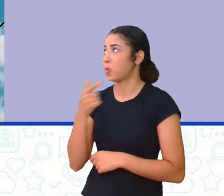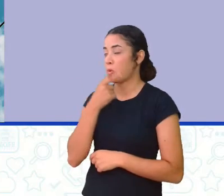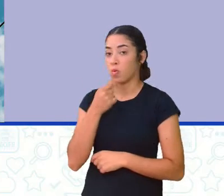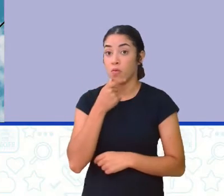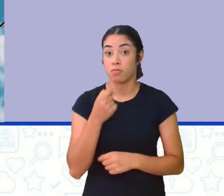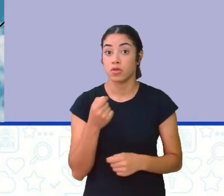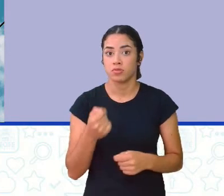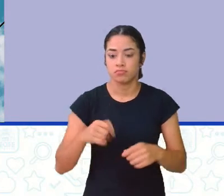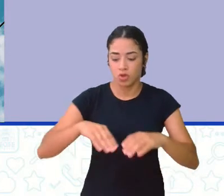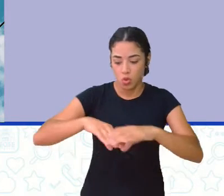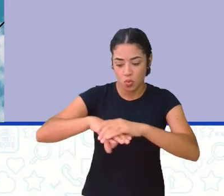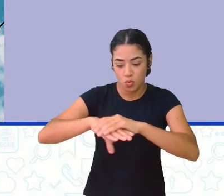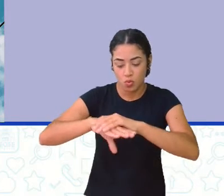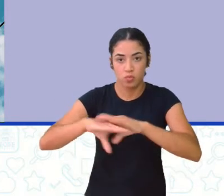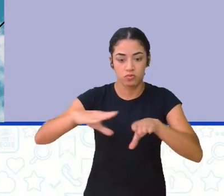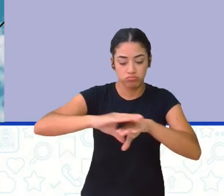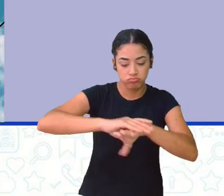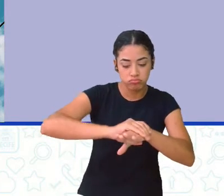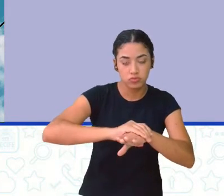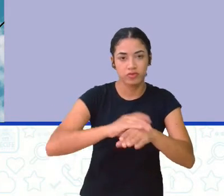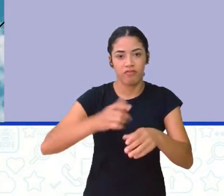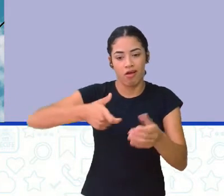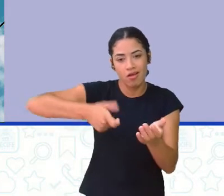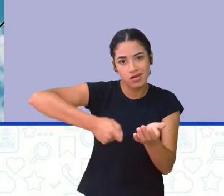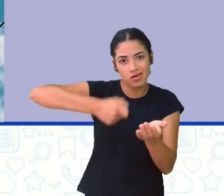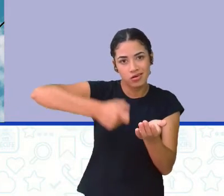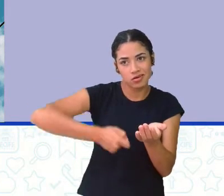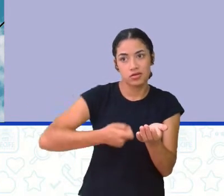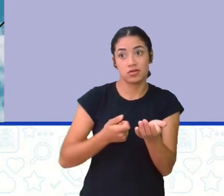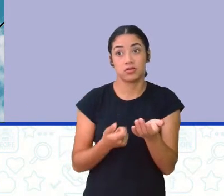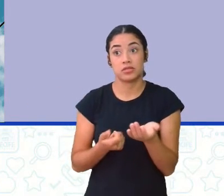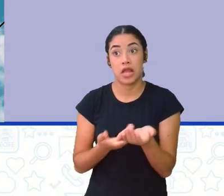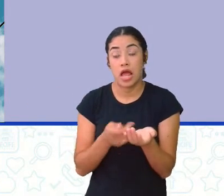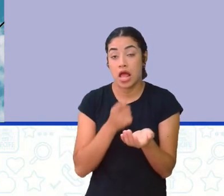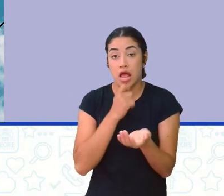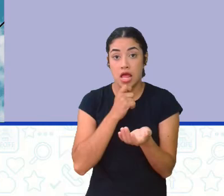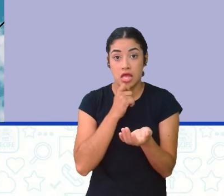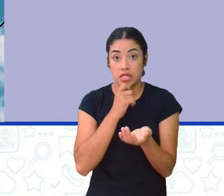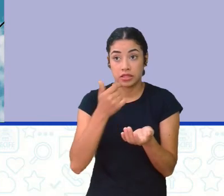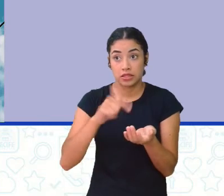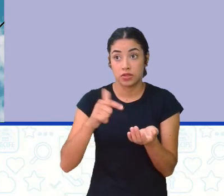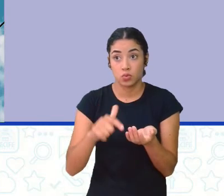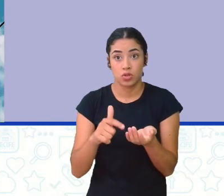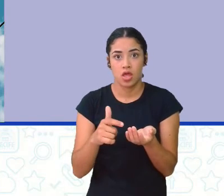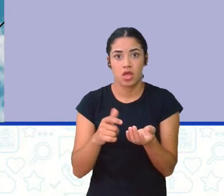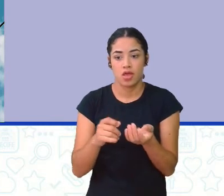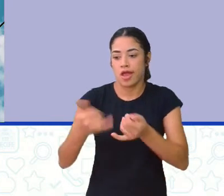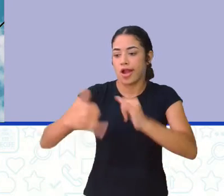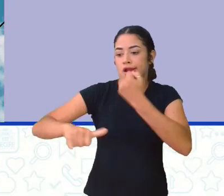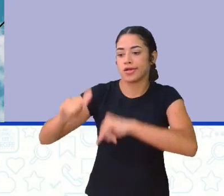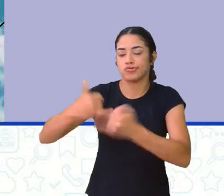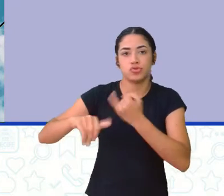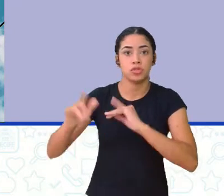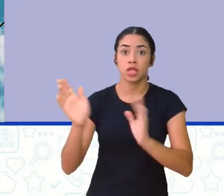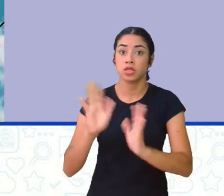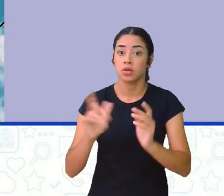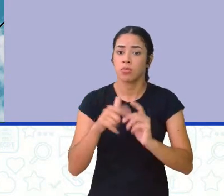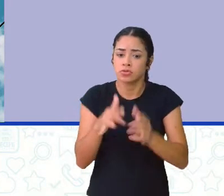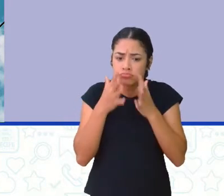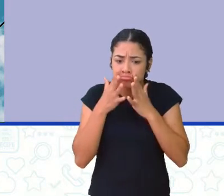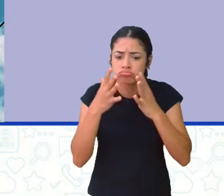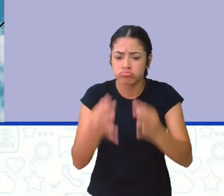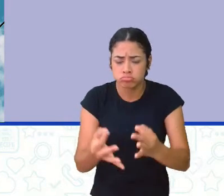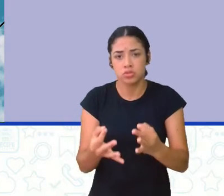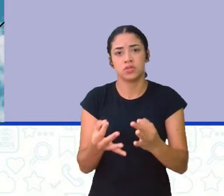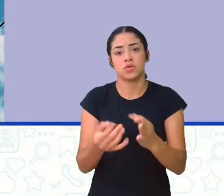está com luvas, né? Ele está com alicate, ele ainda não está com nenhuma ligação, mas ele está aí atento a retirar, né, tudo